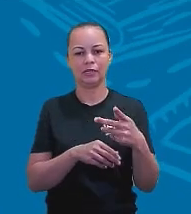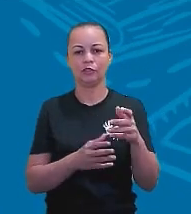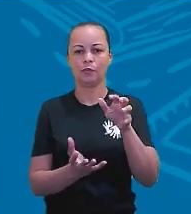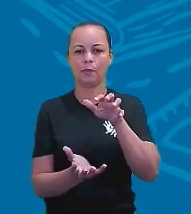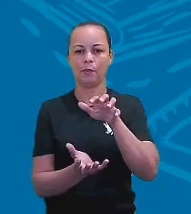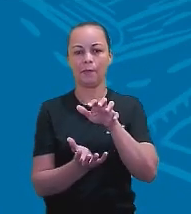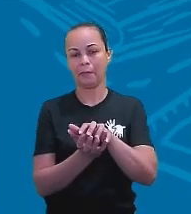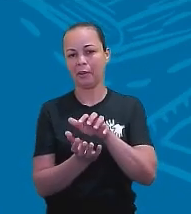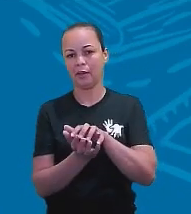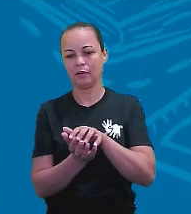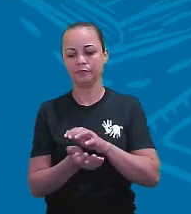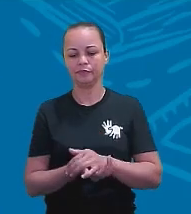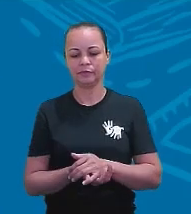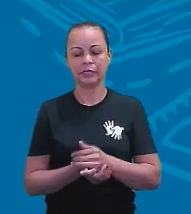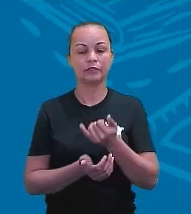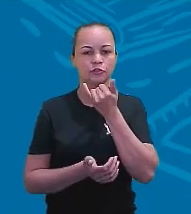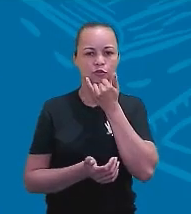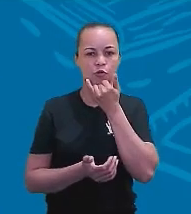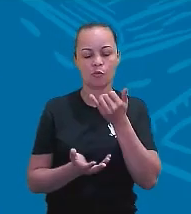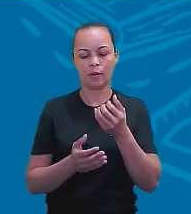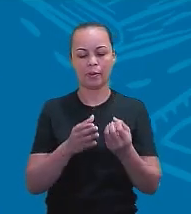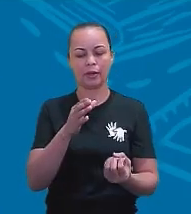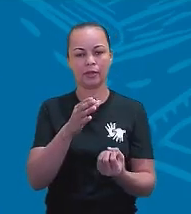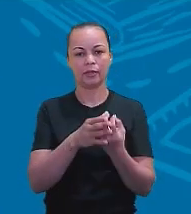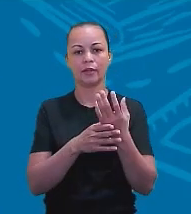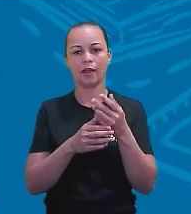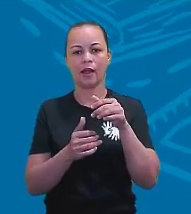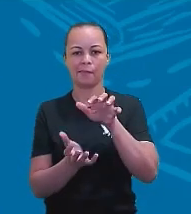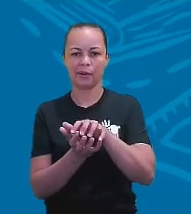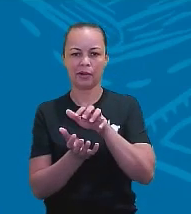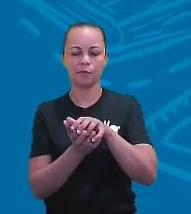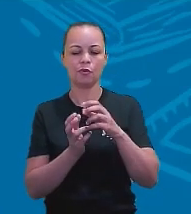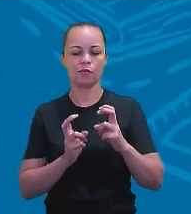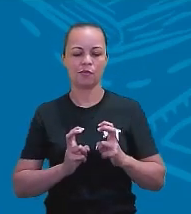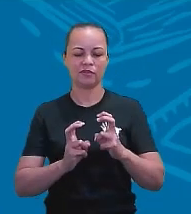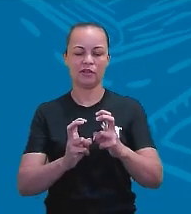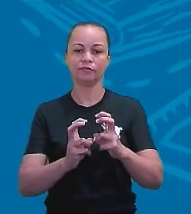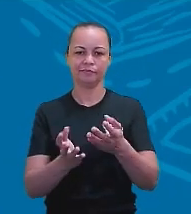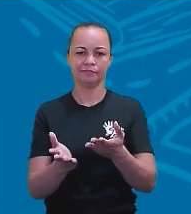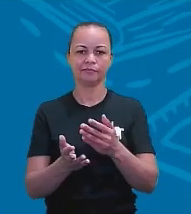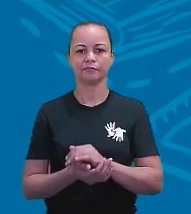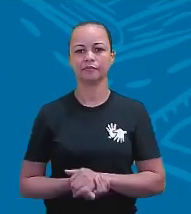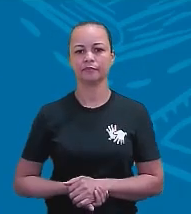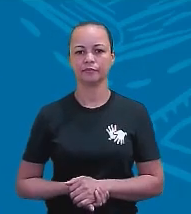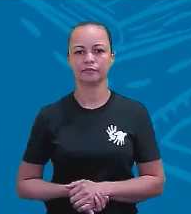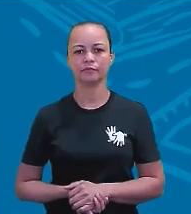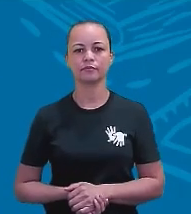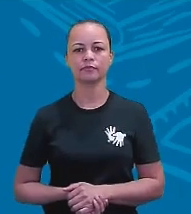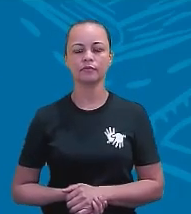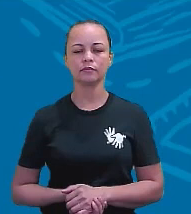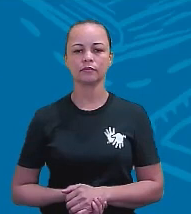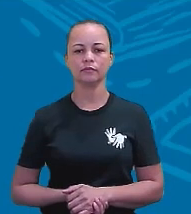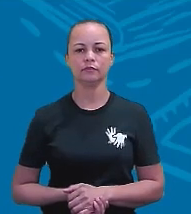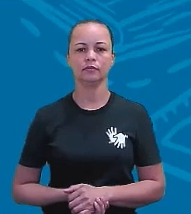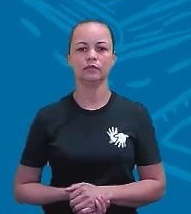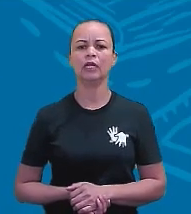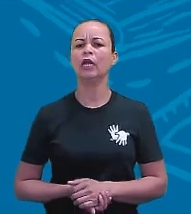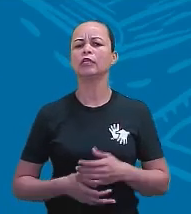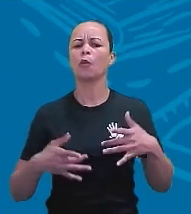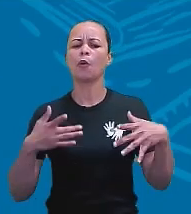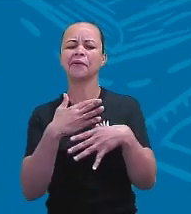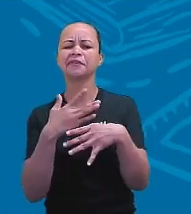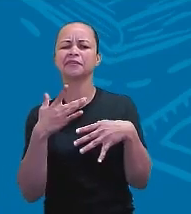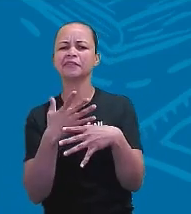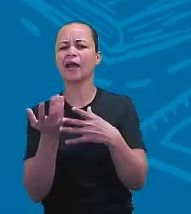Pernambuco, para construir aí em Pernambuco essa rodovia. Bom, gente, quais foram as cidades a